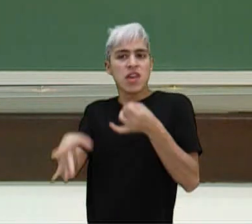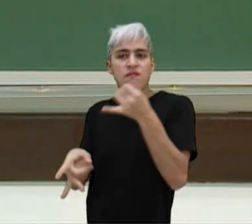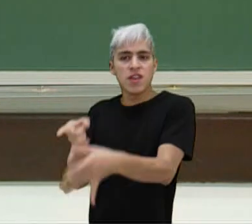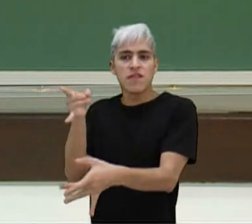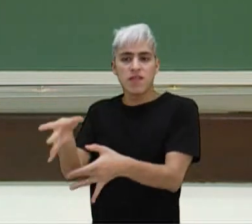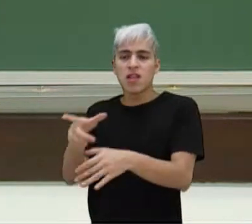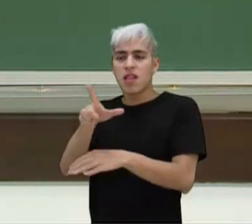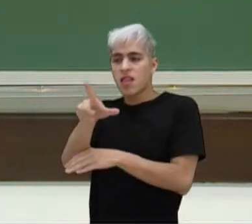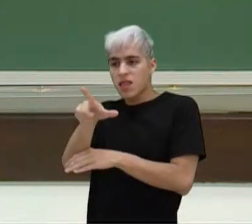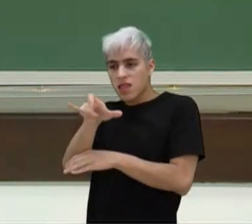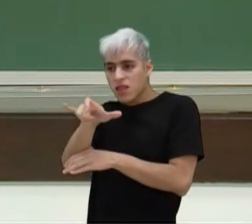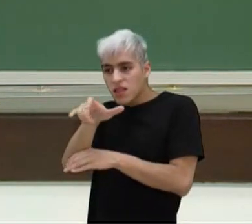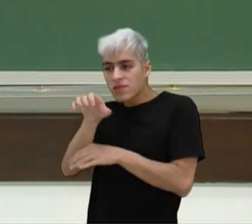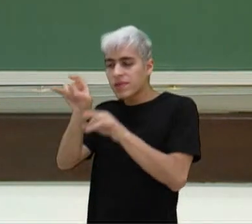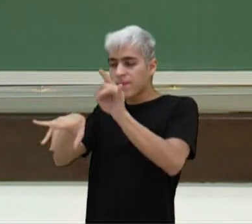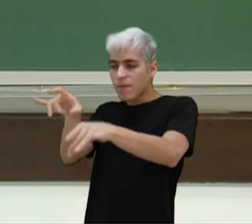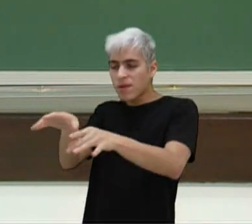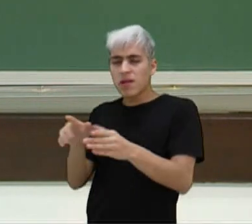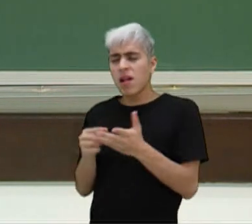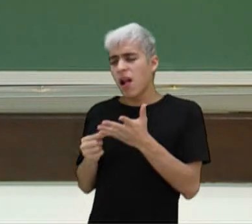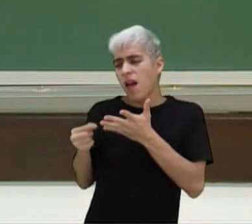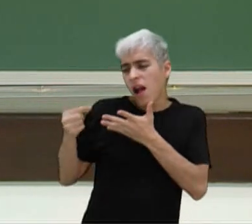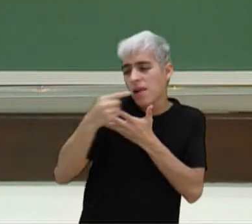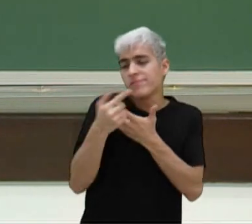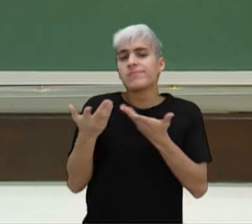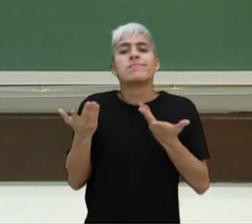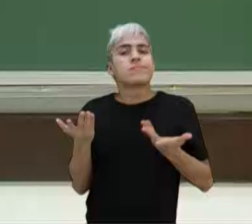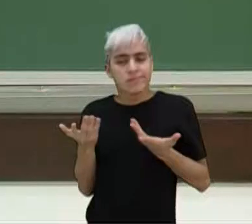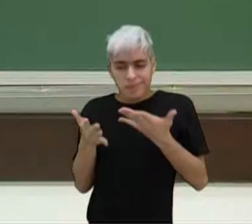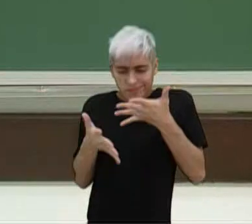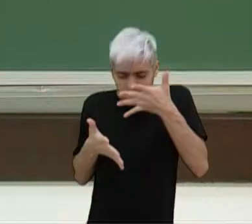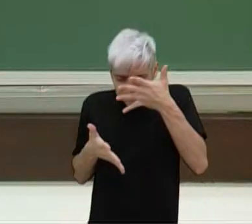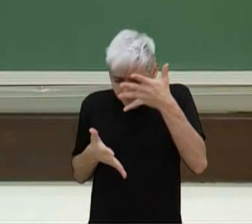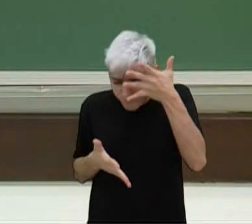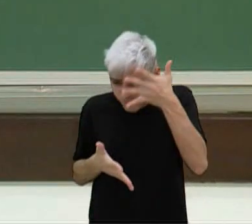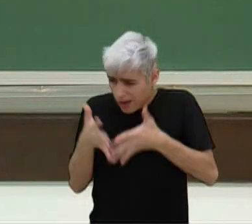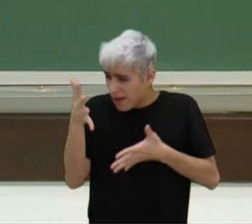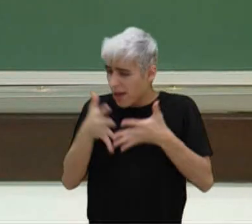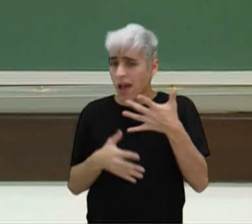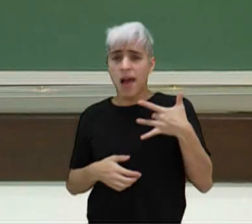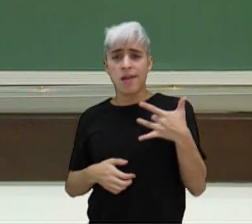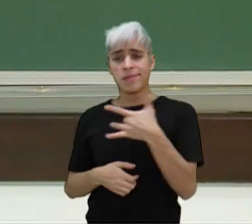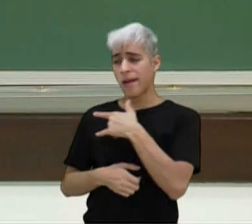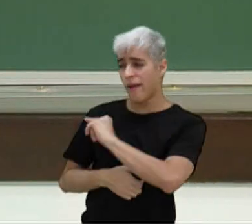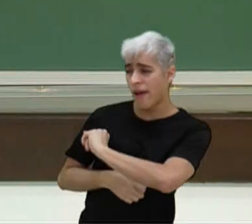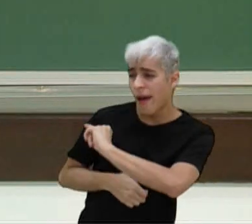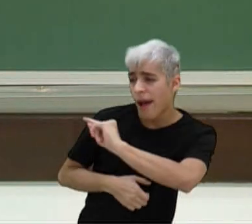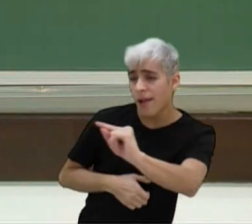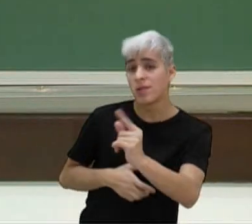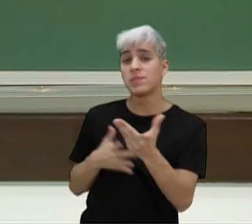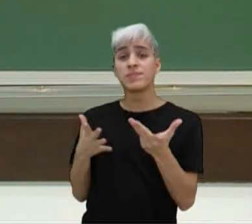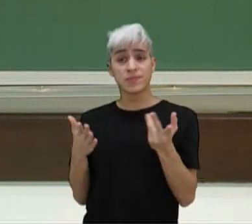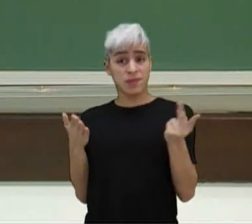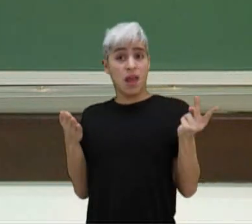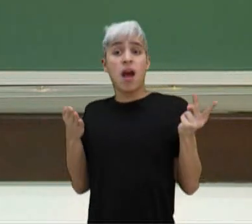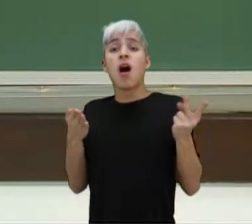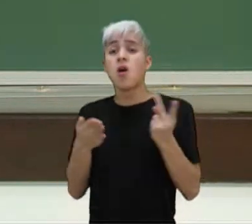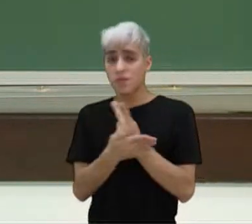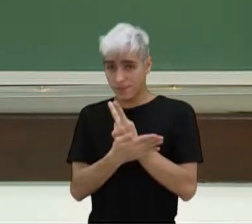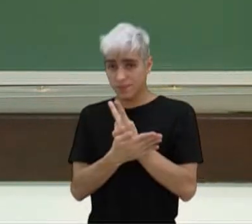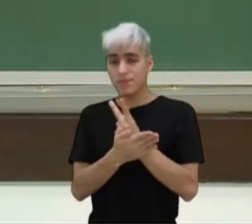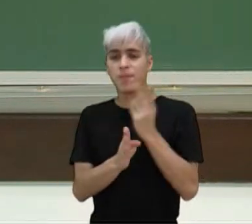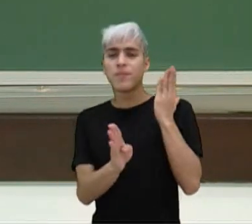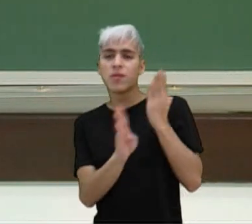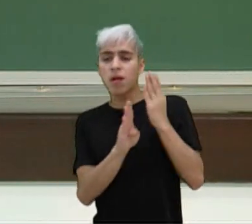coleta de lixo. Então, todas essas questões vão atrapalhar a saúde das pessoas ali. E isso acontece com